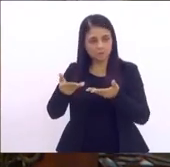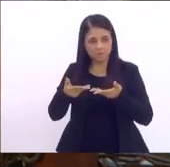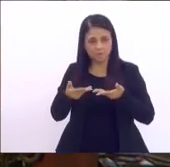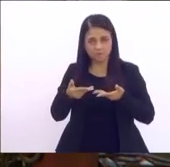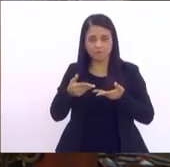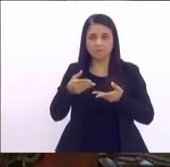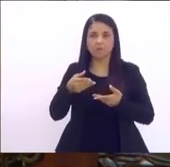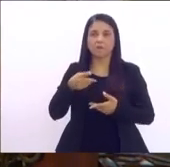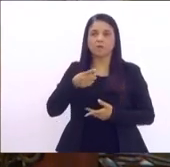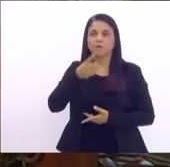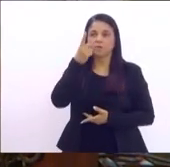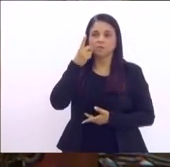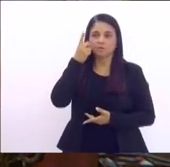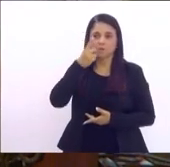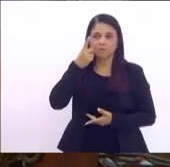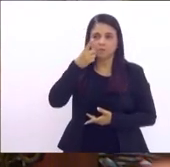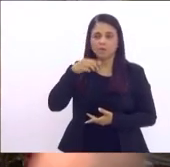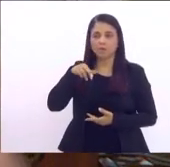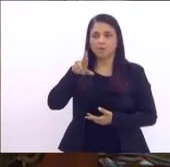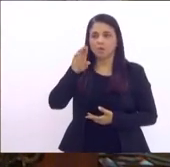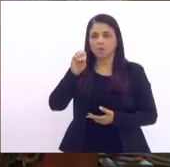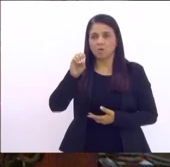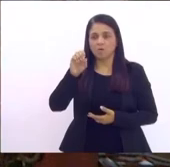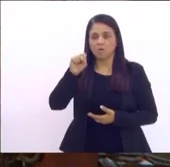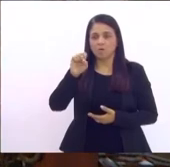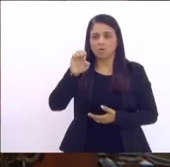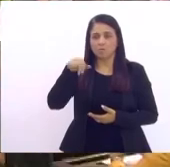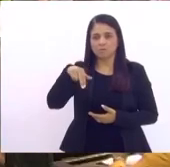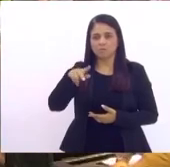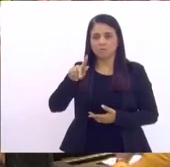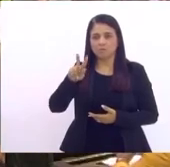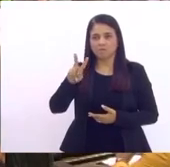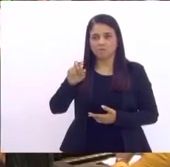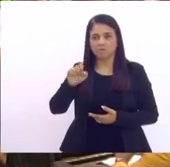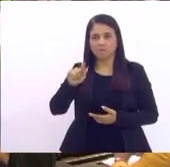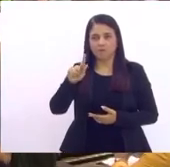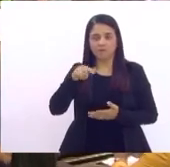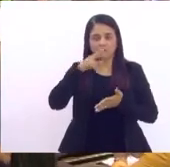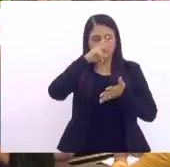Rosenberg Reis para fazer a leitura da ata da sessão anterior.